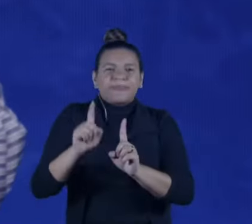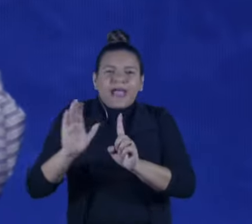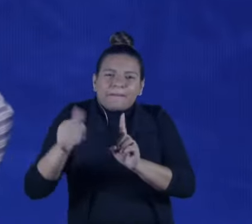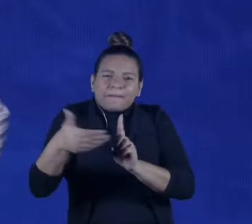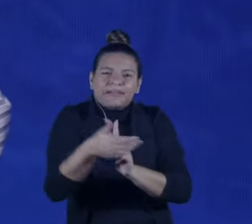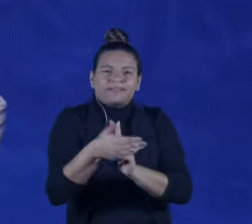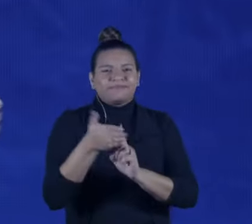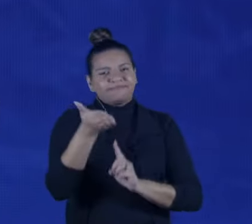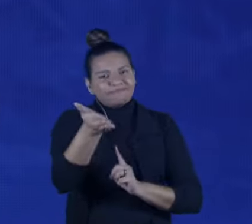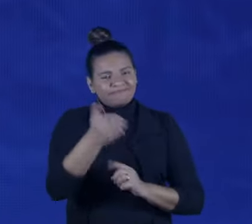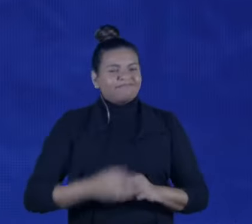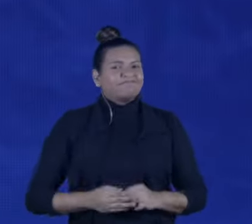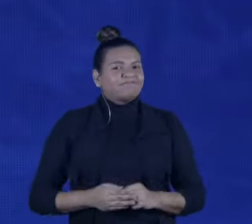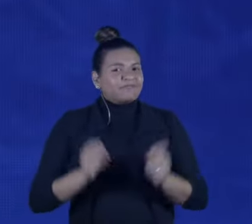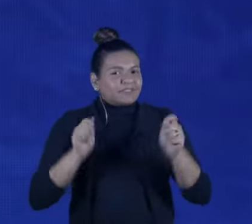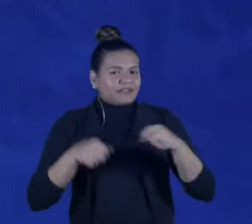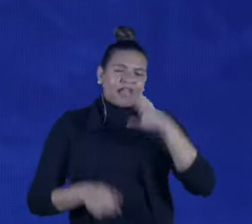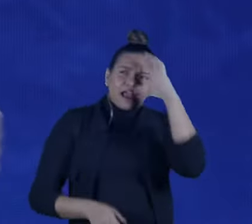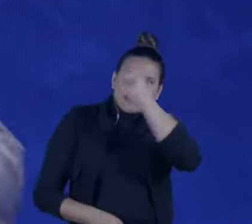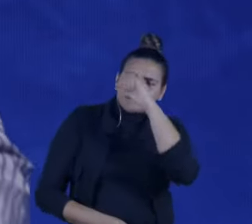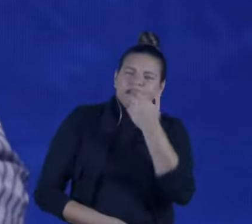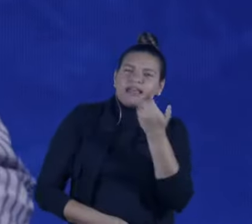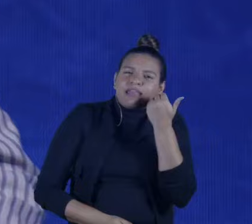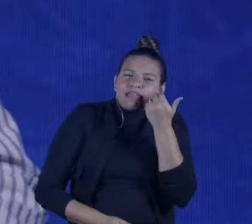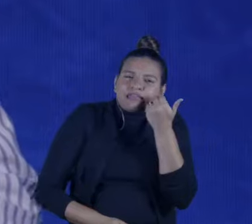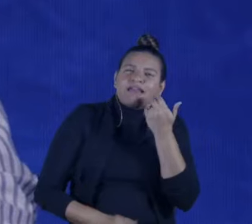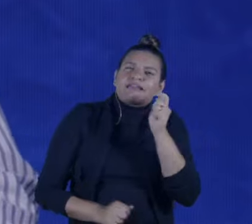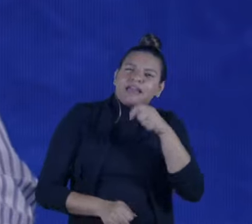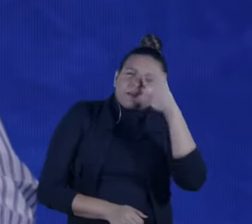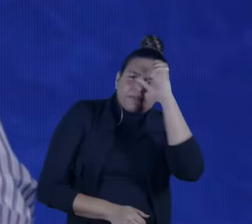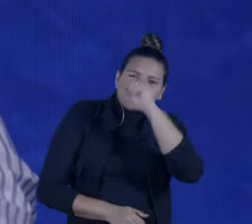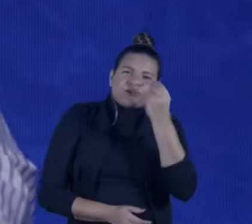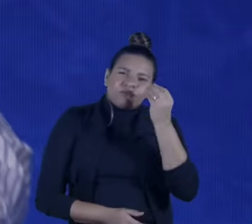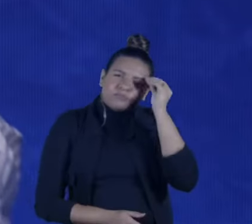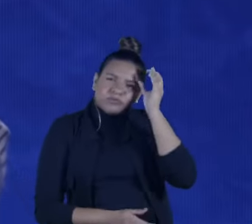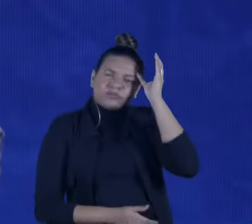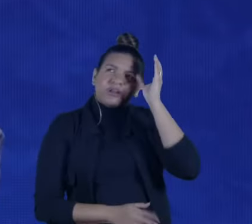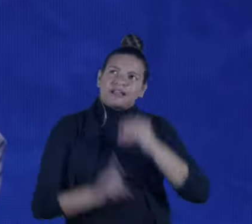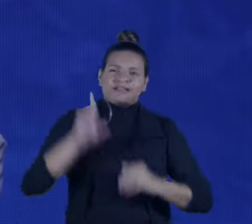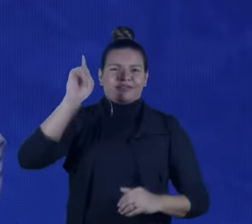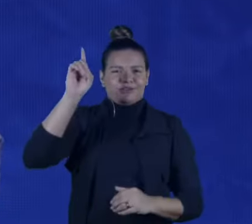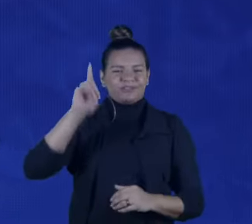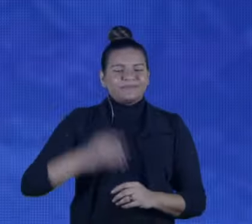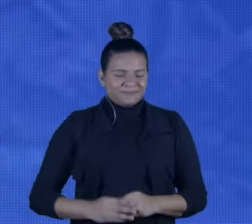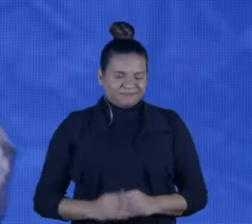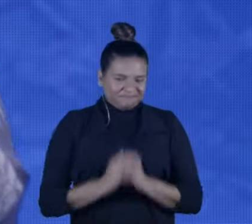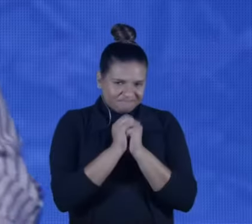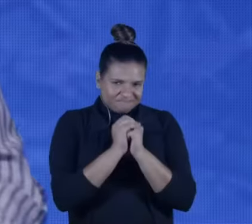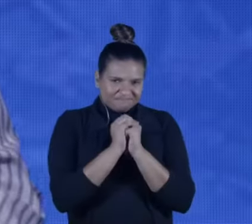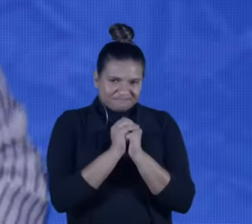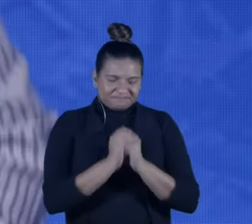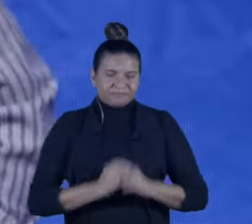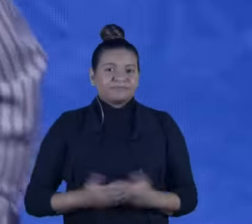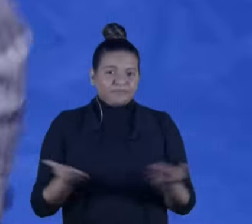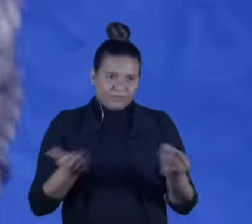lugar onde eu e você somos aperfeiçoados por Deus. Amém? Queria que você fechasse seus olhos.